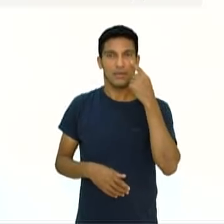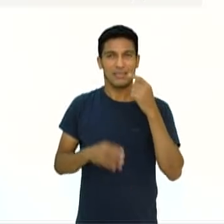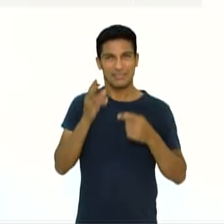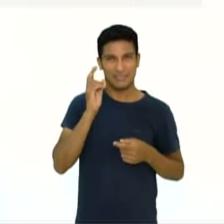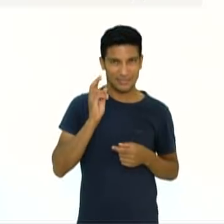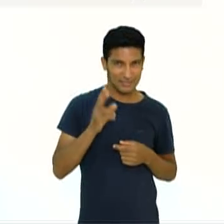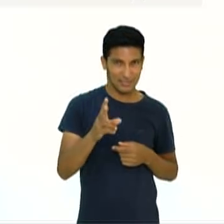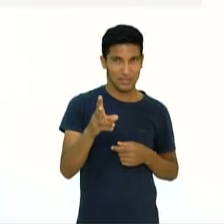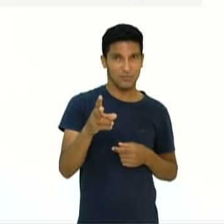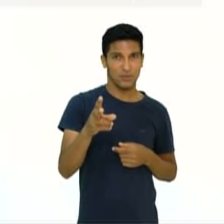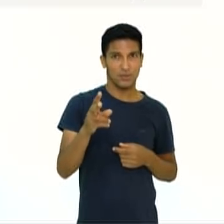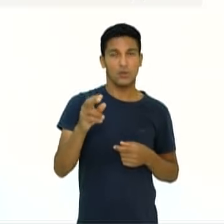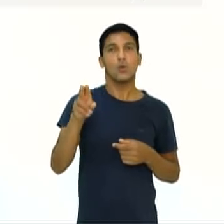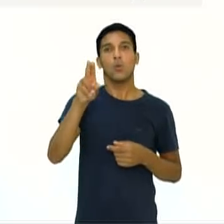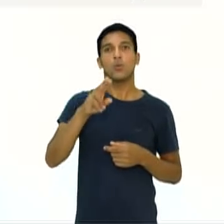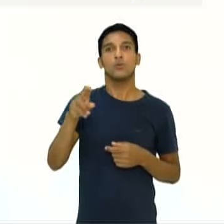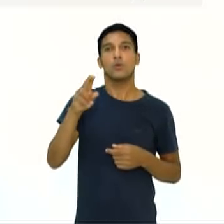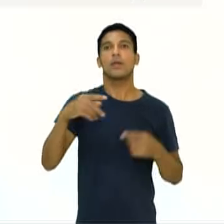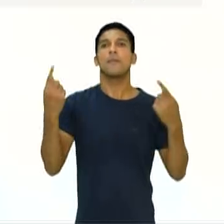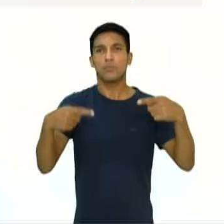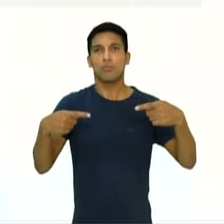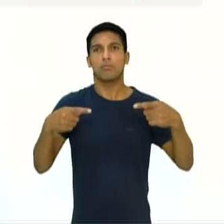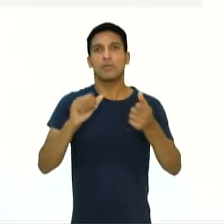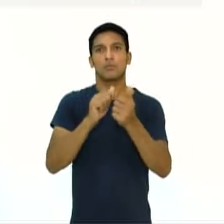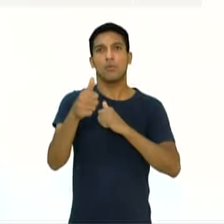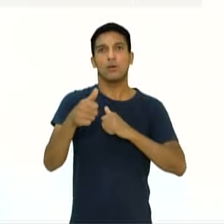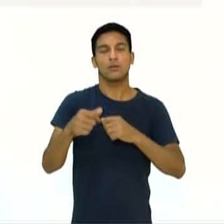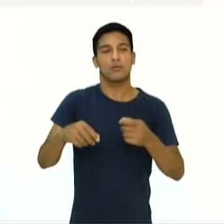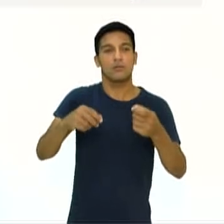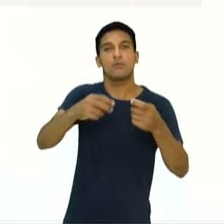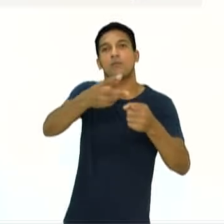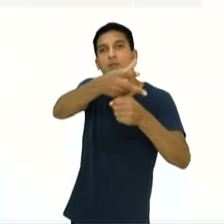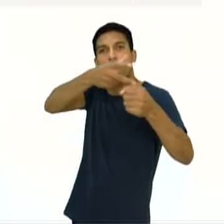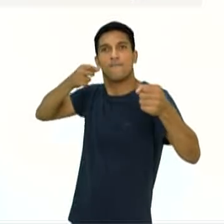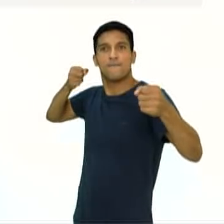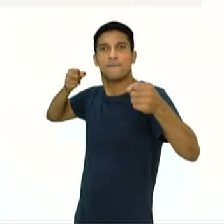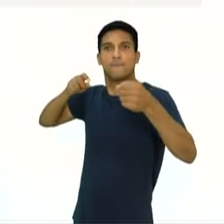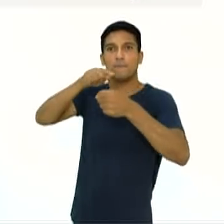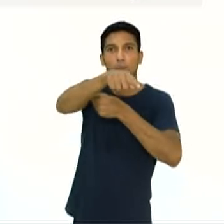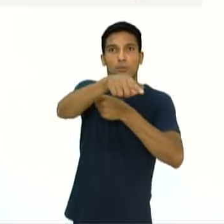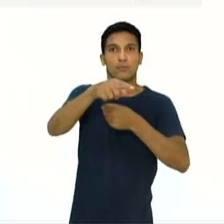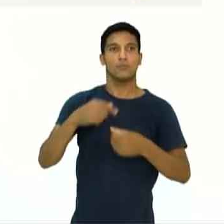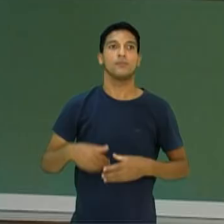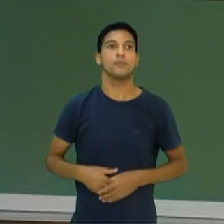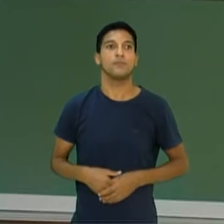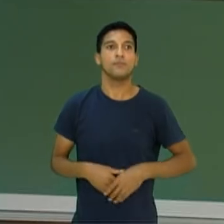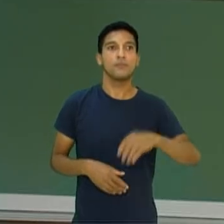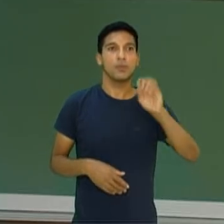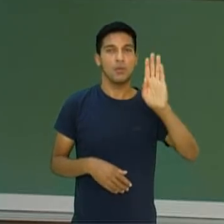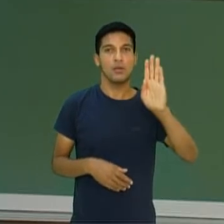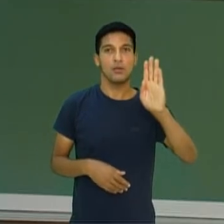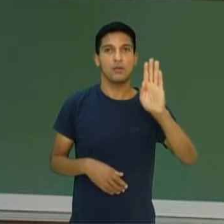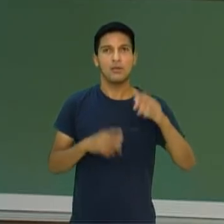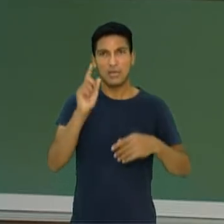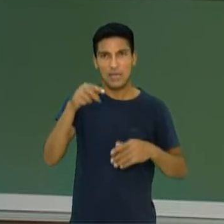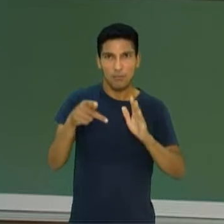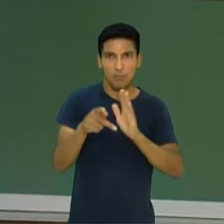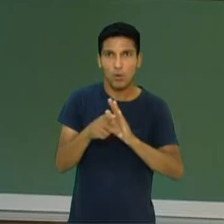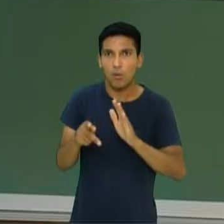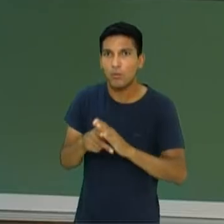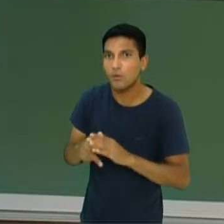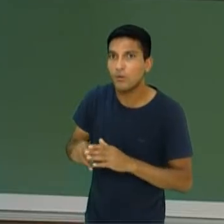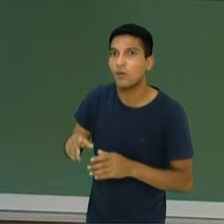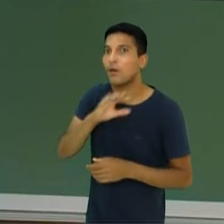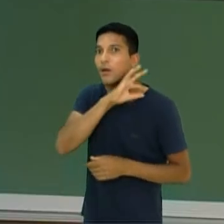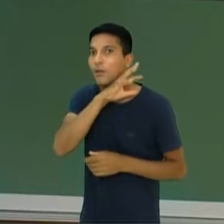não teve outro uso, sempre foi só como esporte. Alternativa B, foi utilizado como arma para caçar e